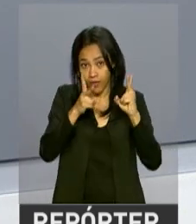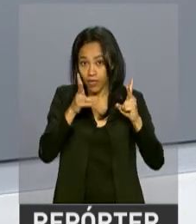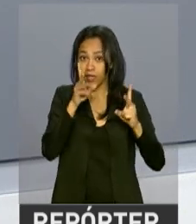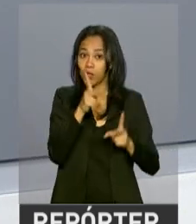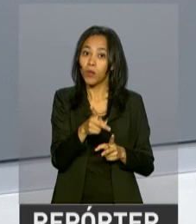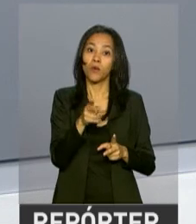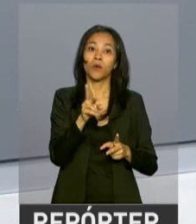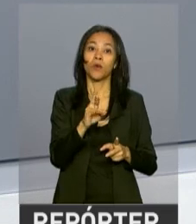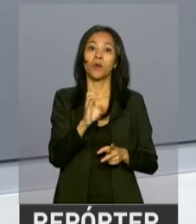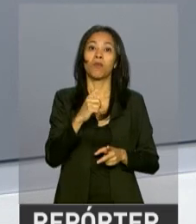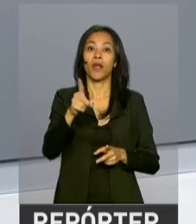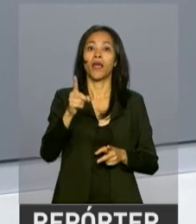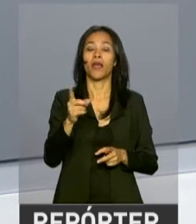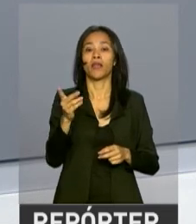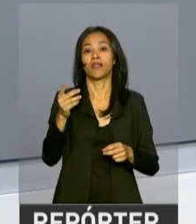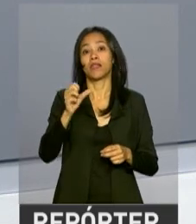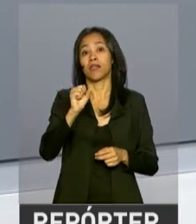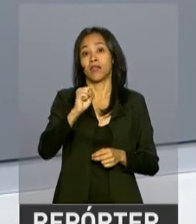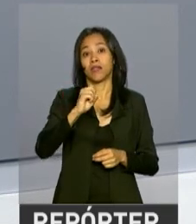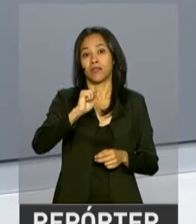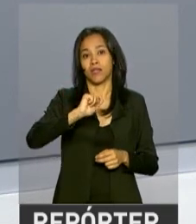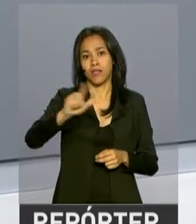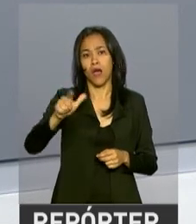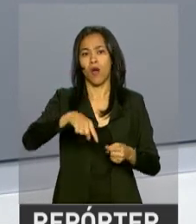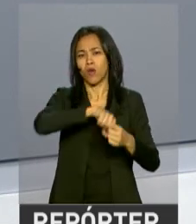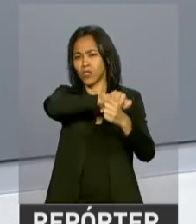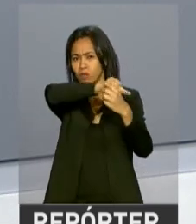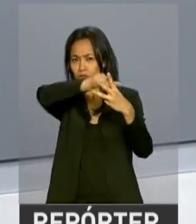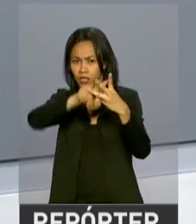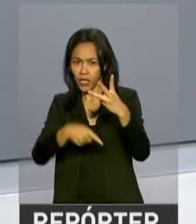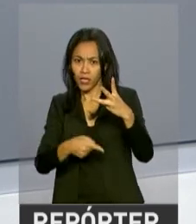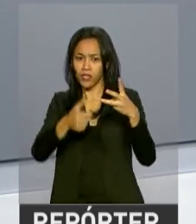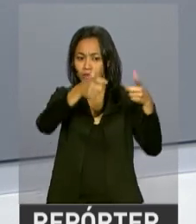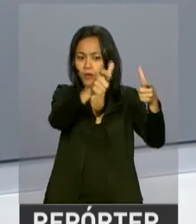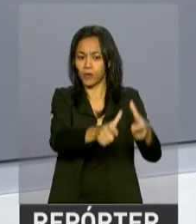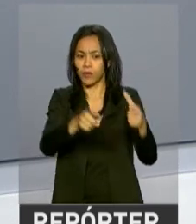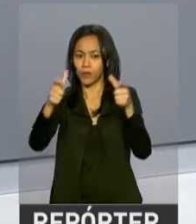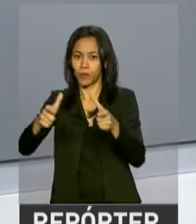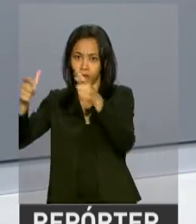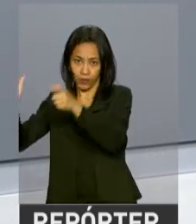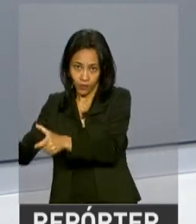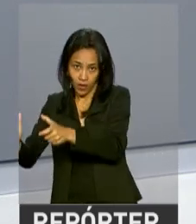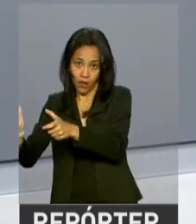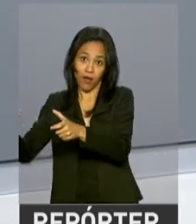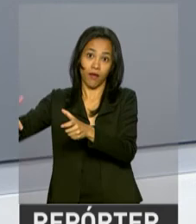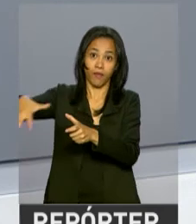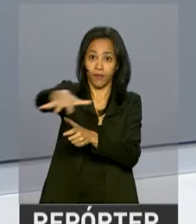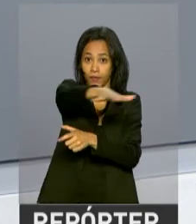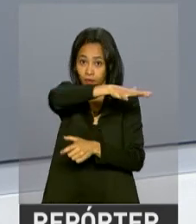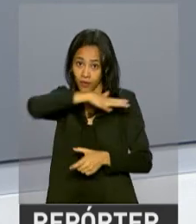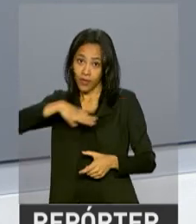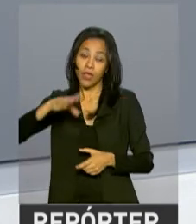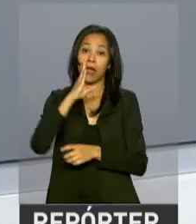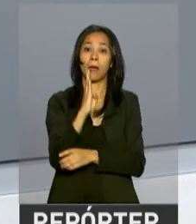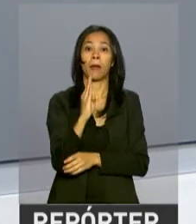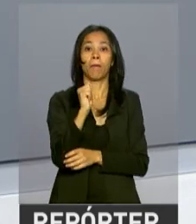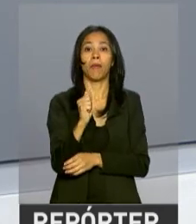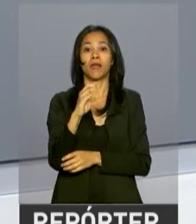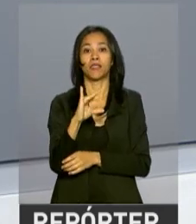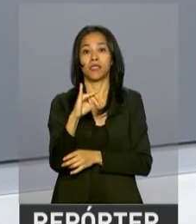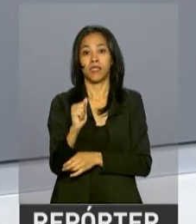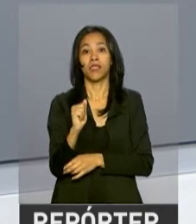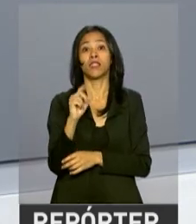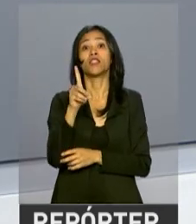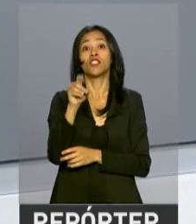são oferecidas as áreas de está em barzinho três marias dois irmãos e o uirapuru nas bacias de campos no estado do rio de janeiro